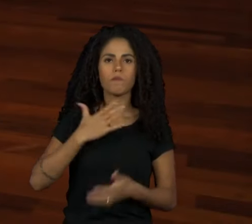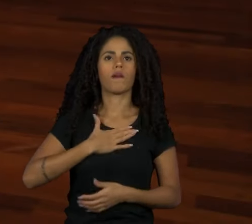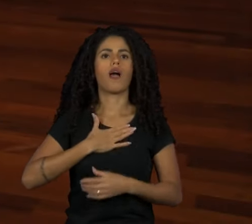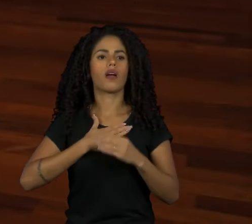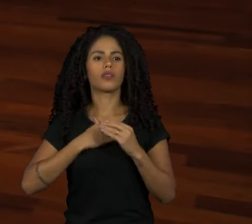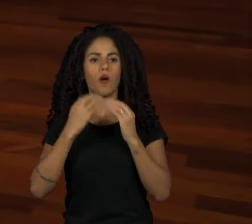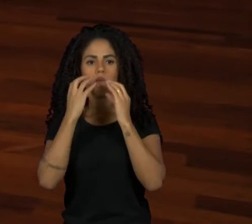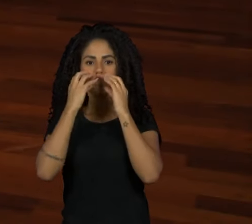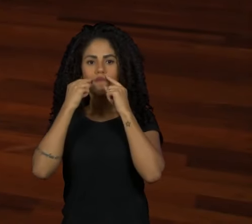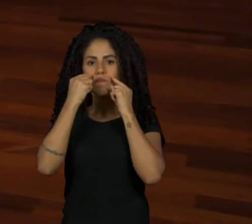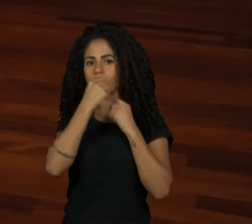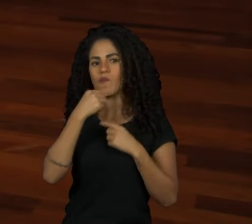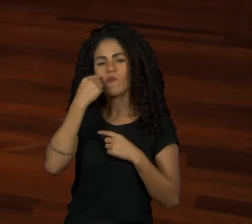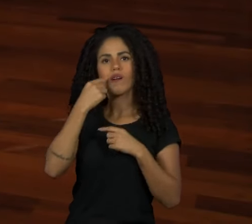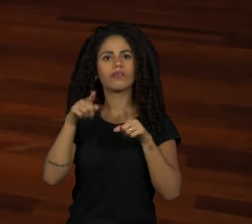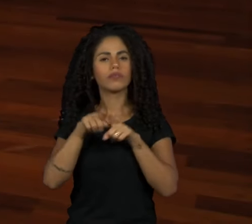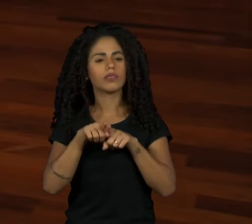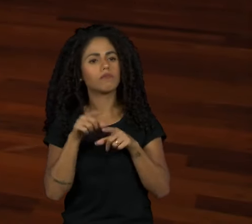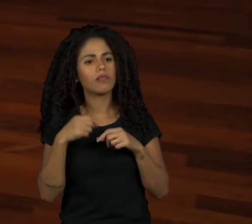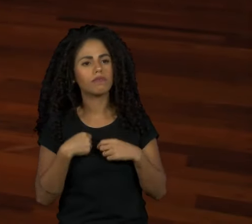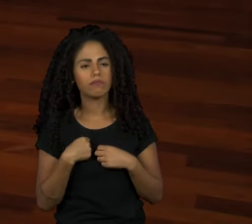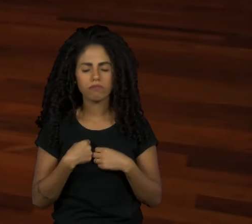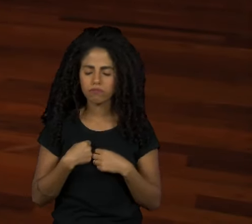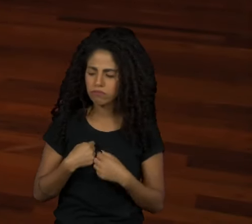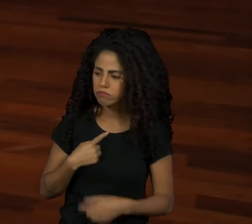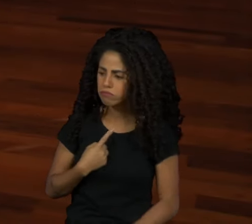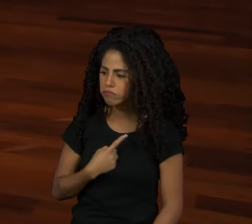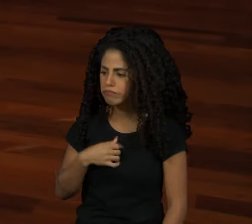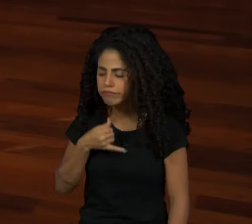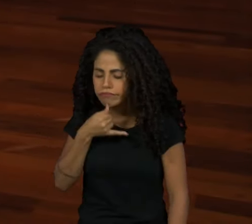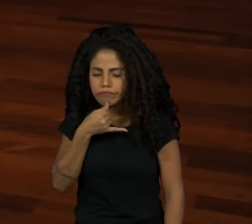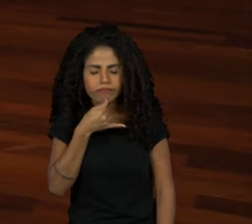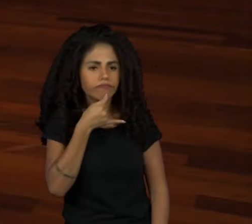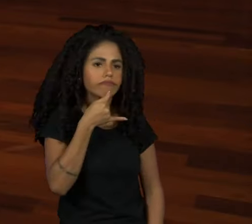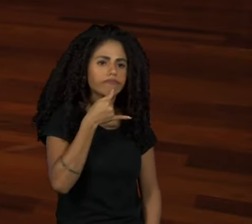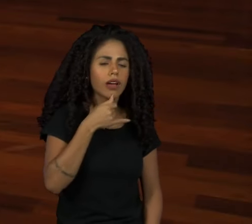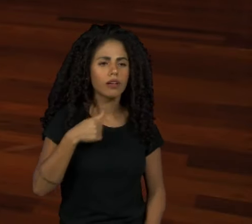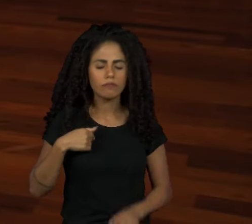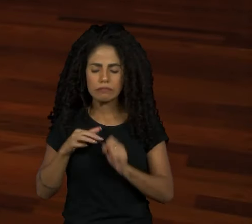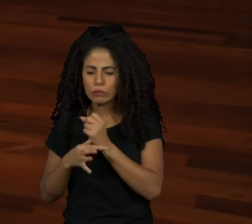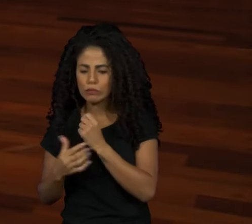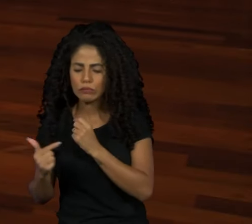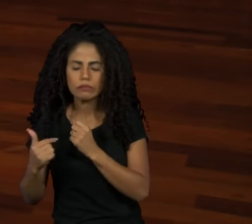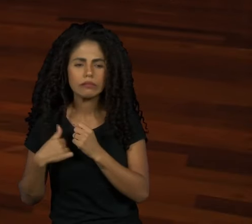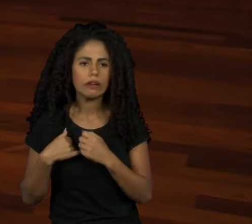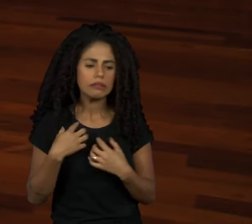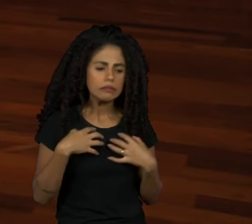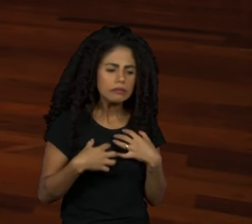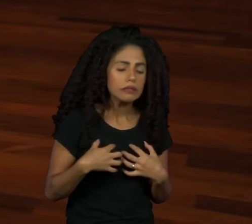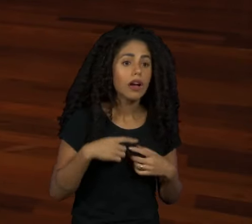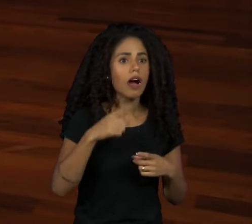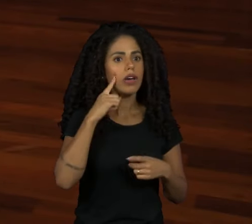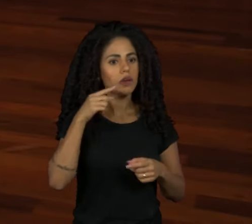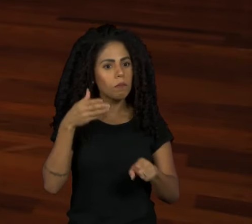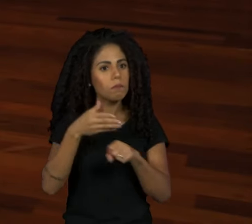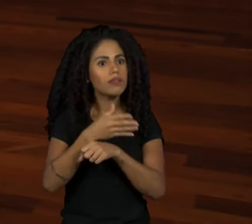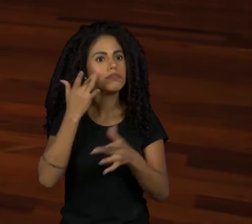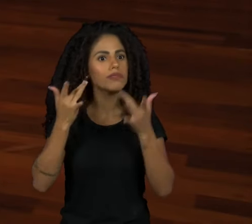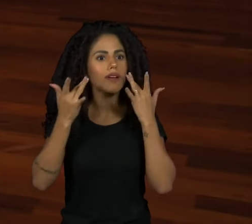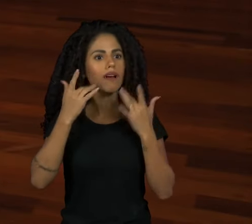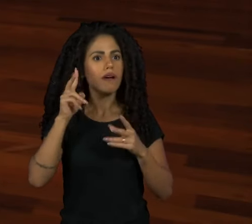boca, um pouquinho de tudo. Então a gente sempre se sente muito inseguro. Então quando eu entrei aqui no teatro, eu percebi que todo mundo gostava de mim do meu